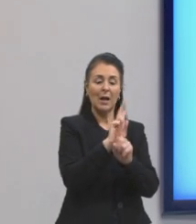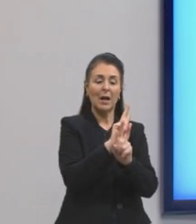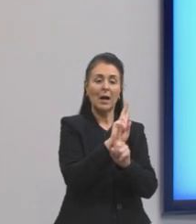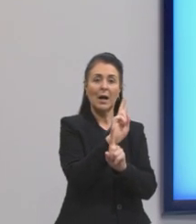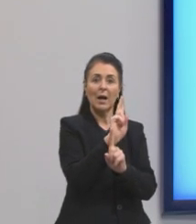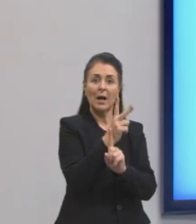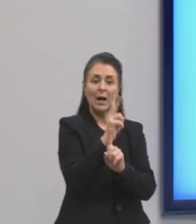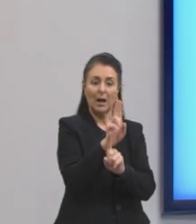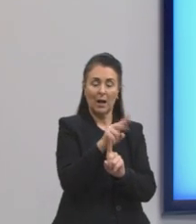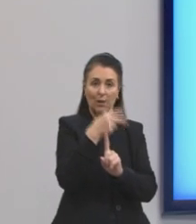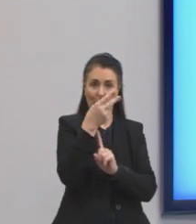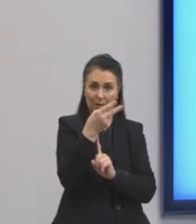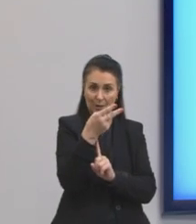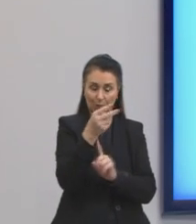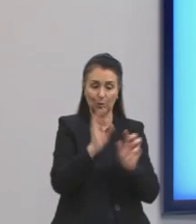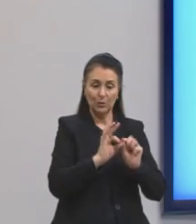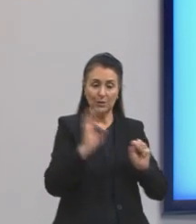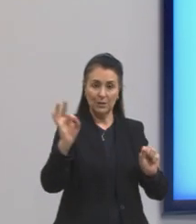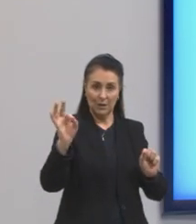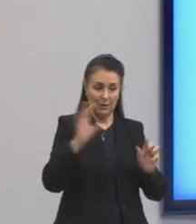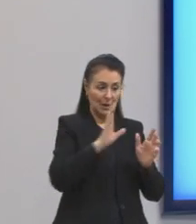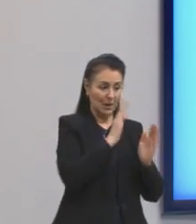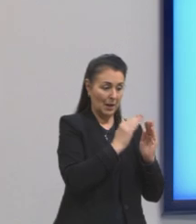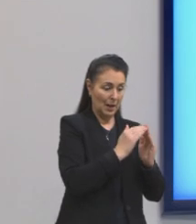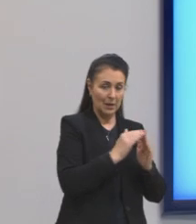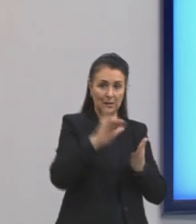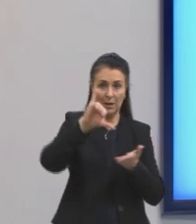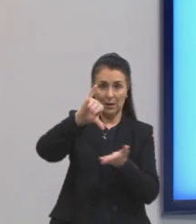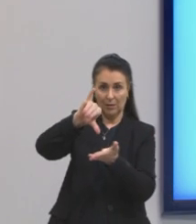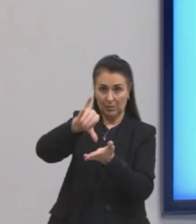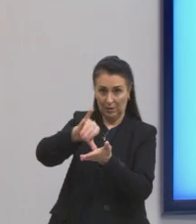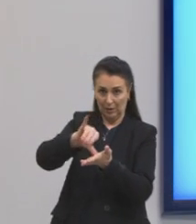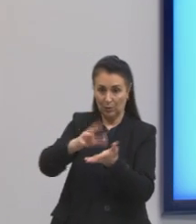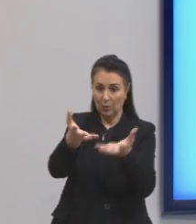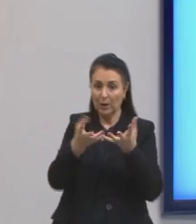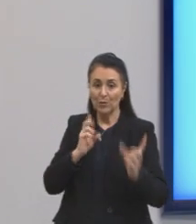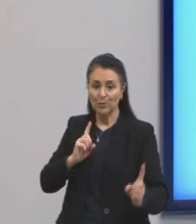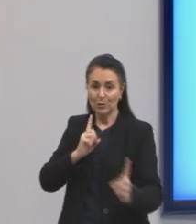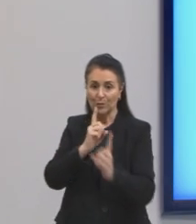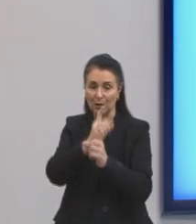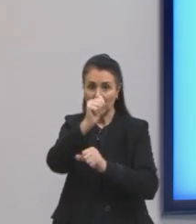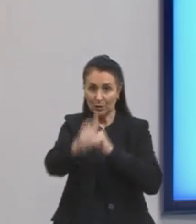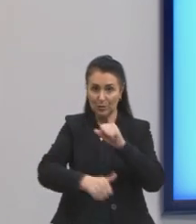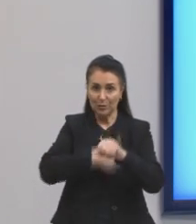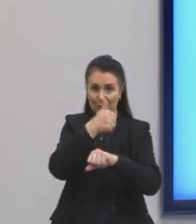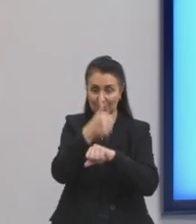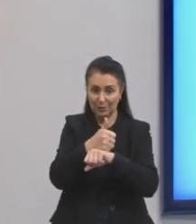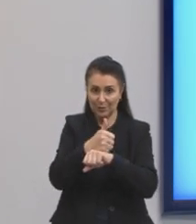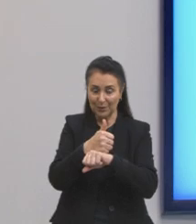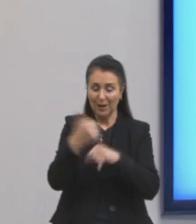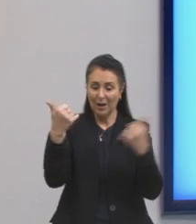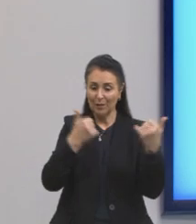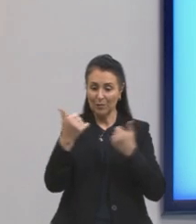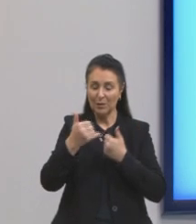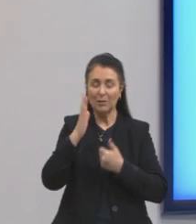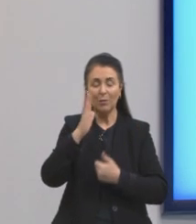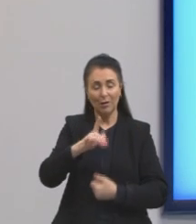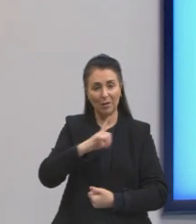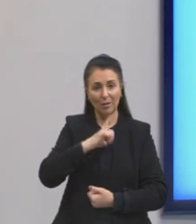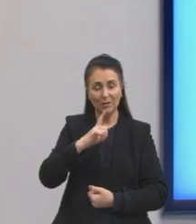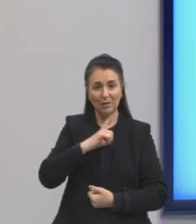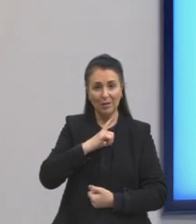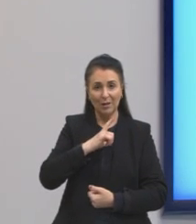quadrado que a distância da casa até o centro que é o que eu quero descobrir e vou substituir exatamente a informação que eu já tenho